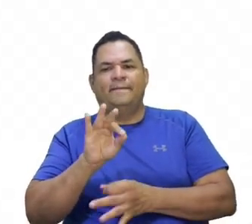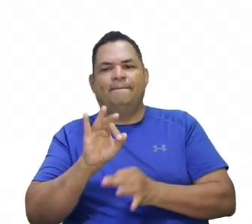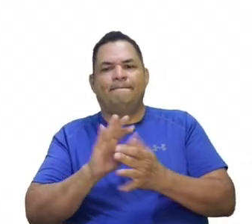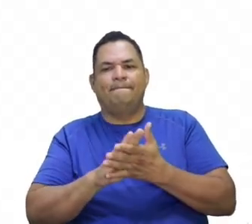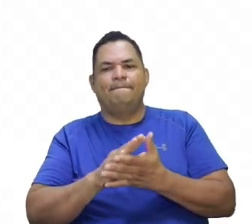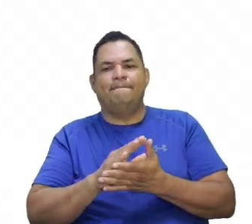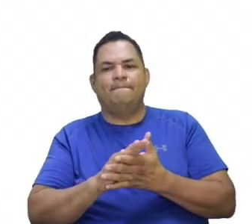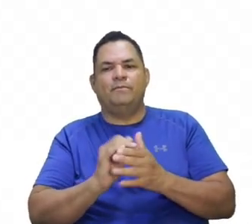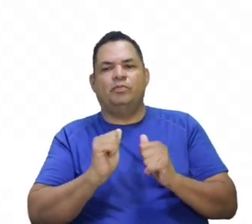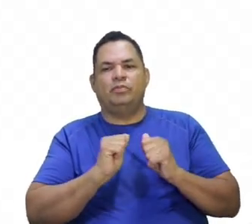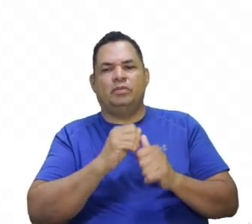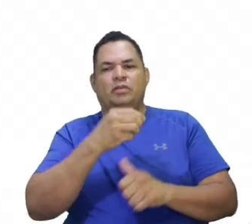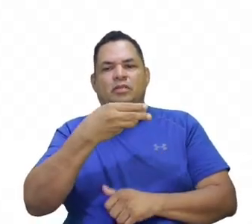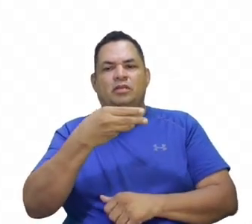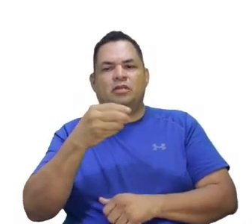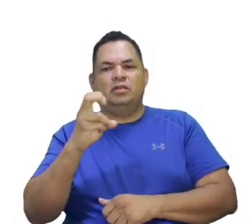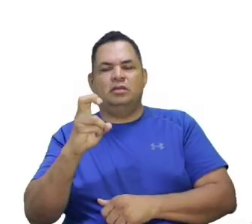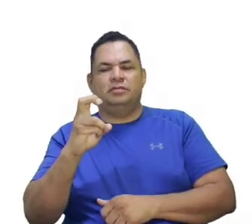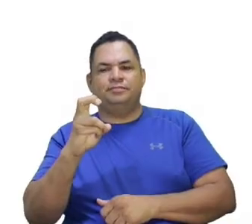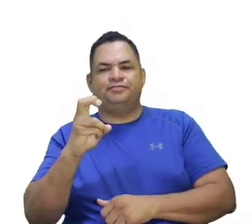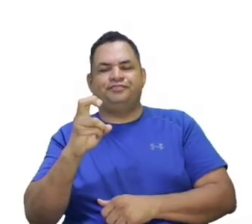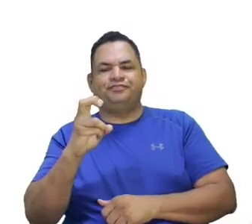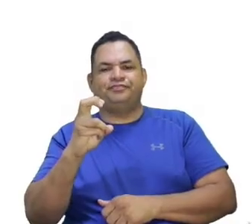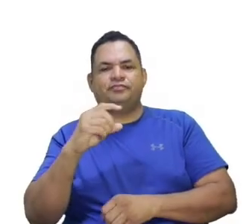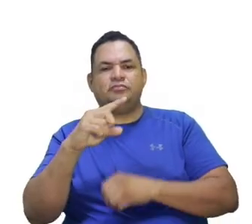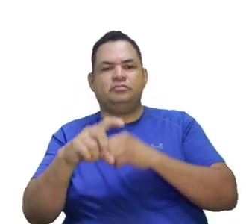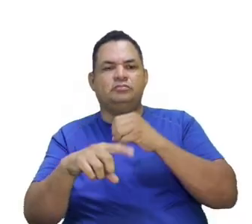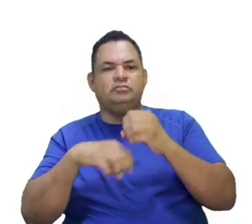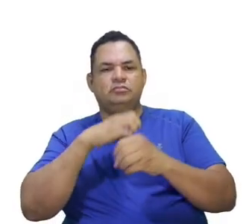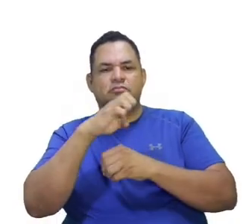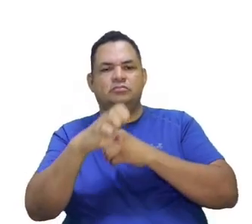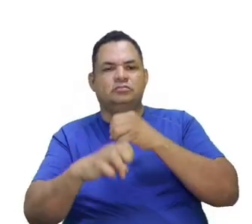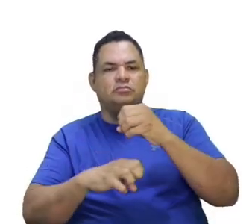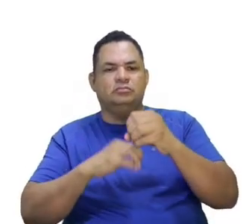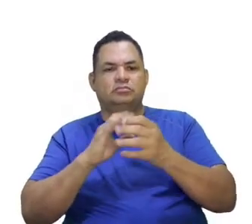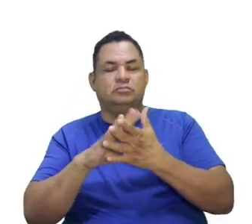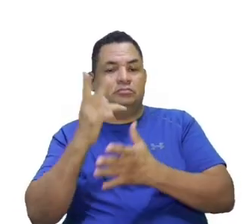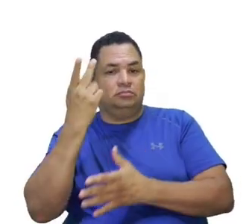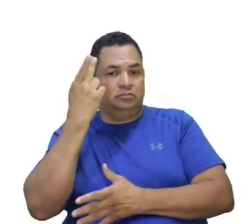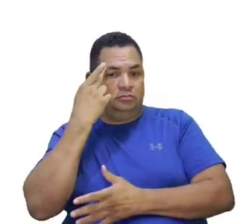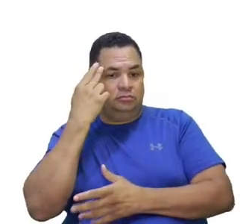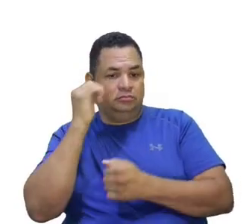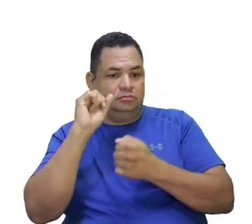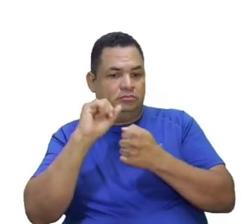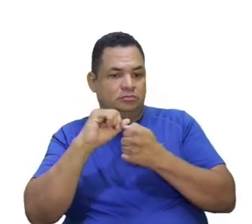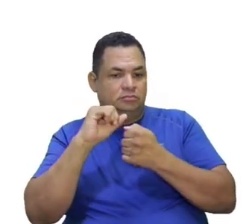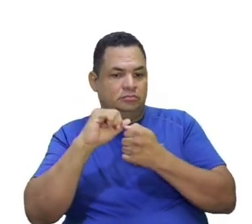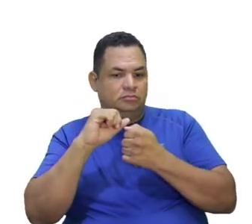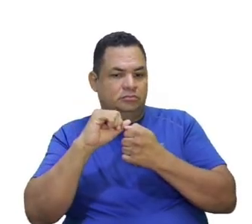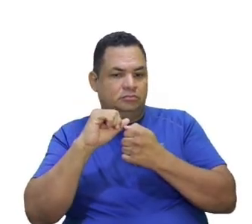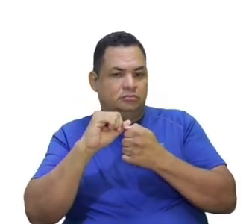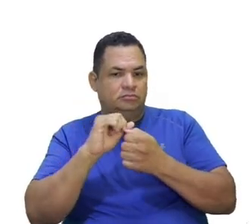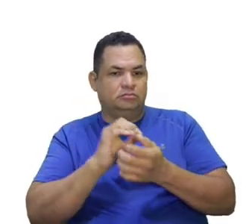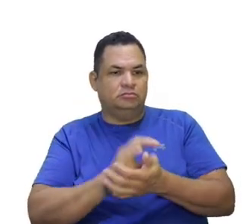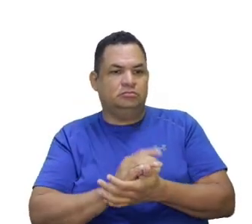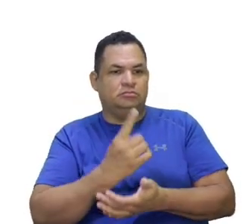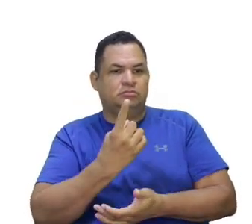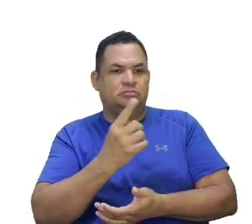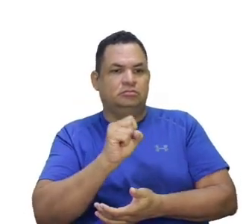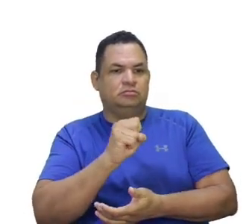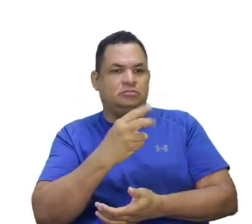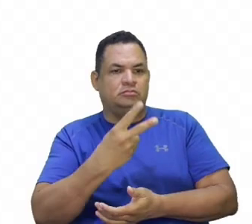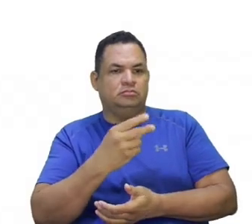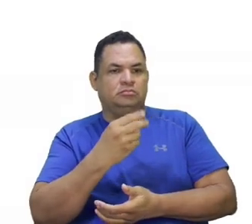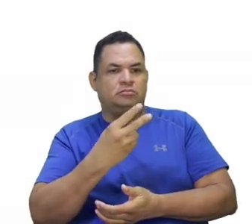com 35 elétrons. Então, eu faço a distribuição normal do meu átomo neutro.